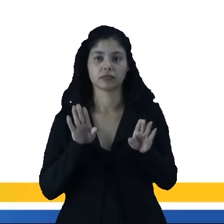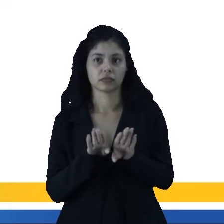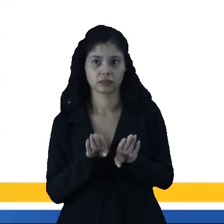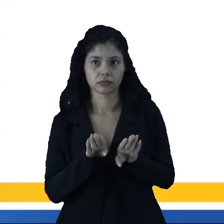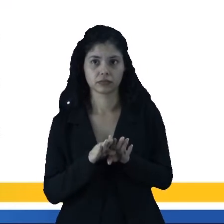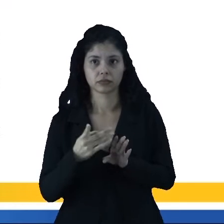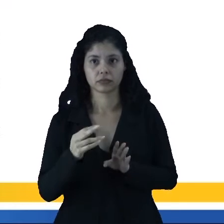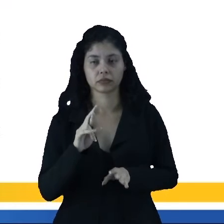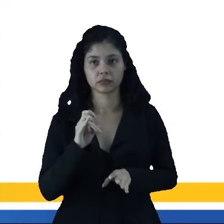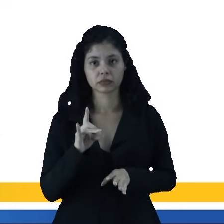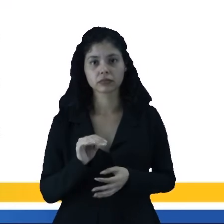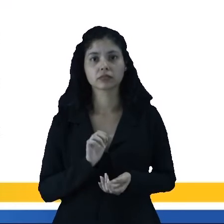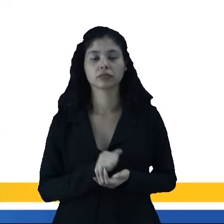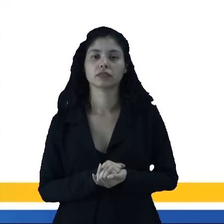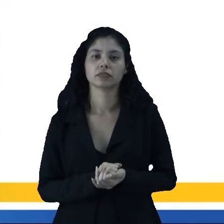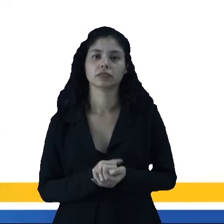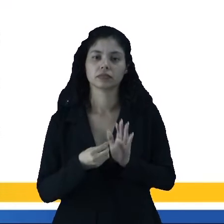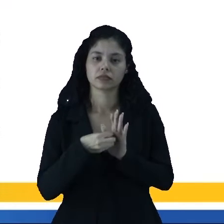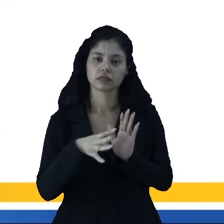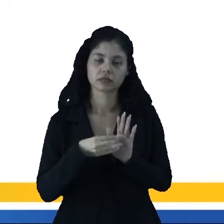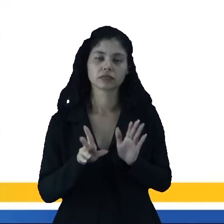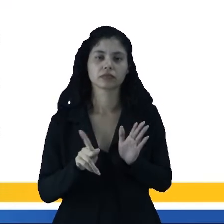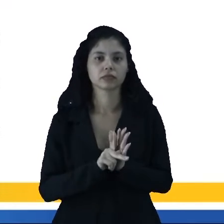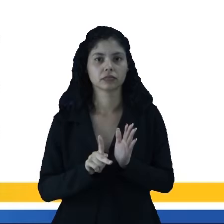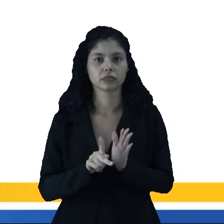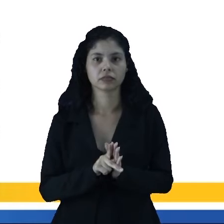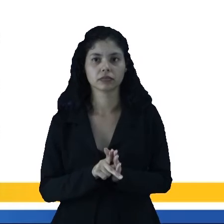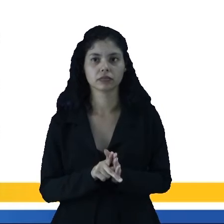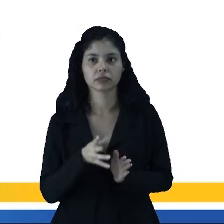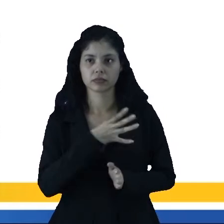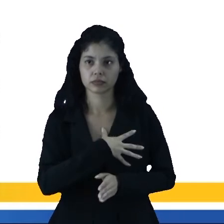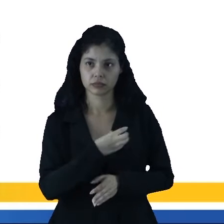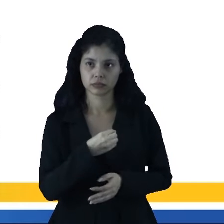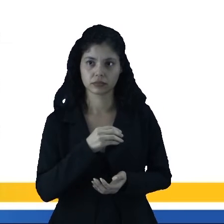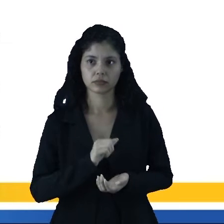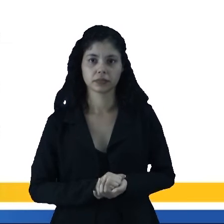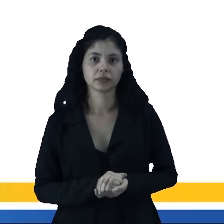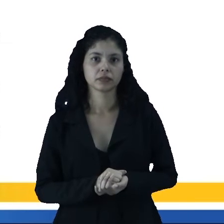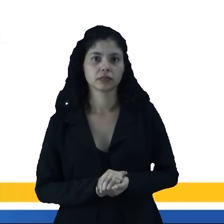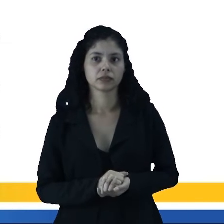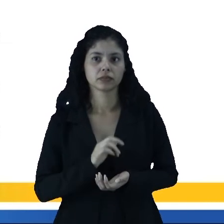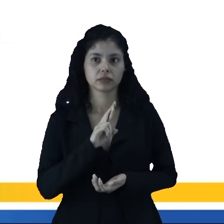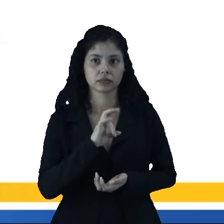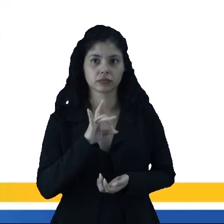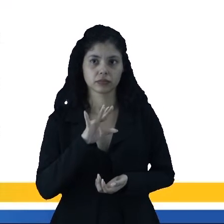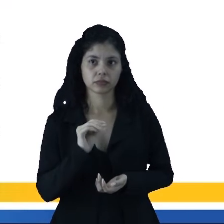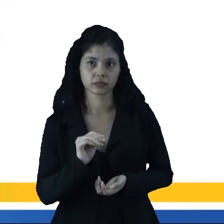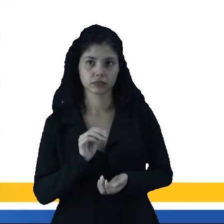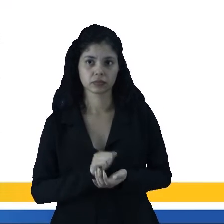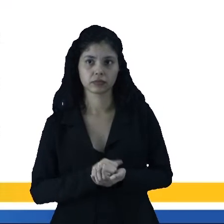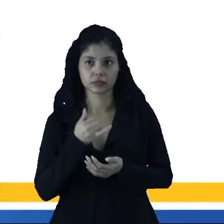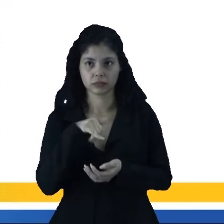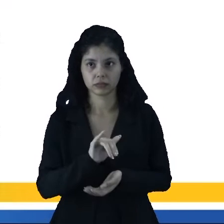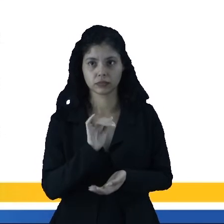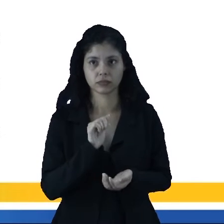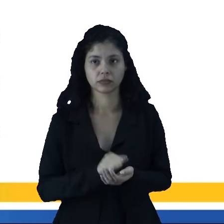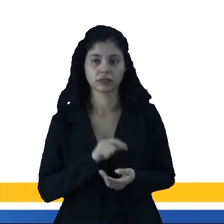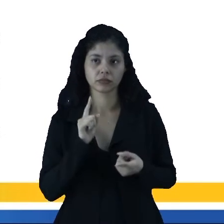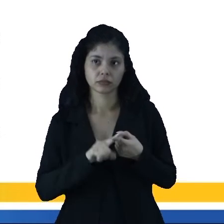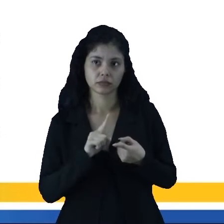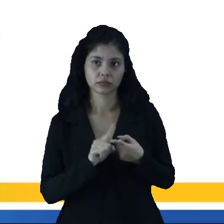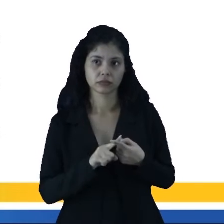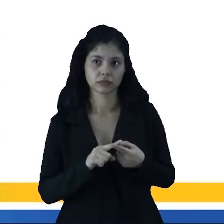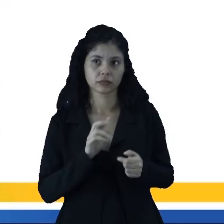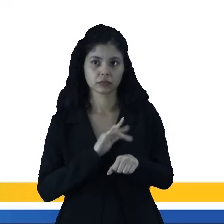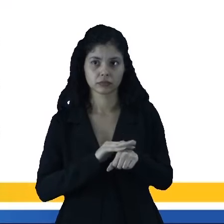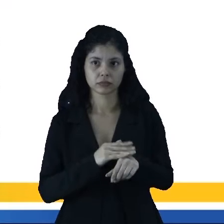portadores que vão ser transmissores para os seus filhos, nos exemplos aí. Recessivo ligado ao Y, pois a doença é transmitida